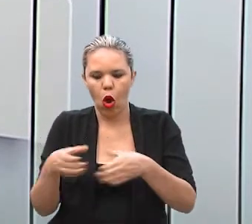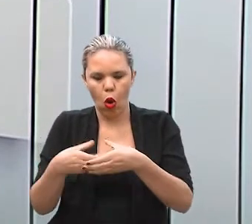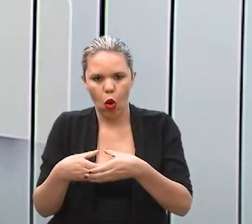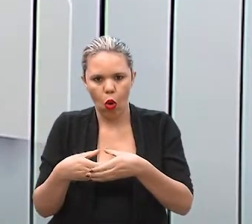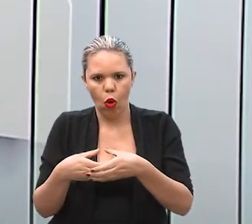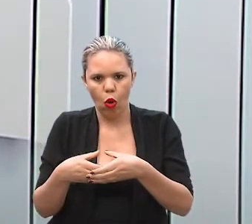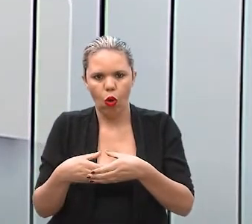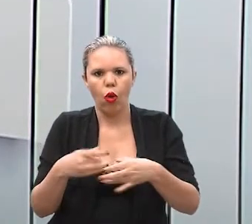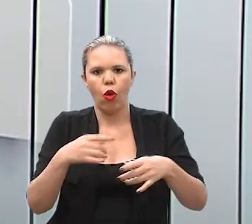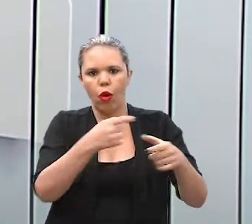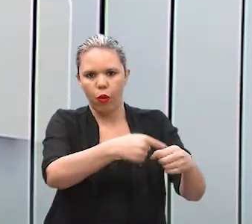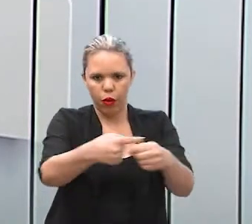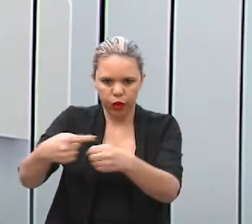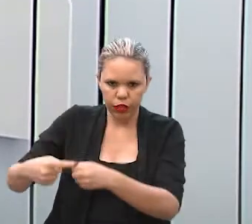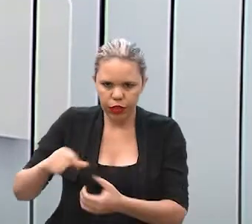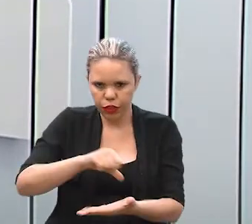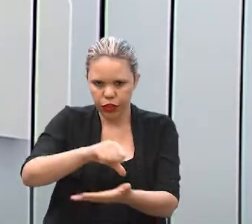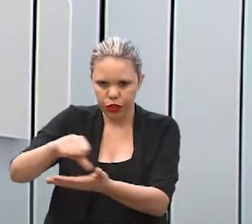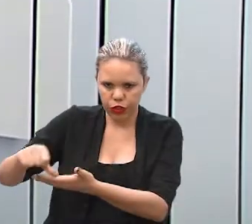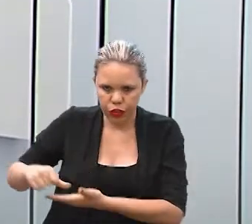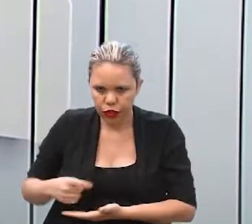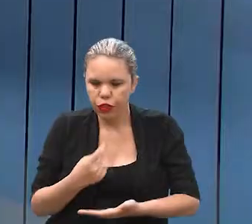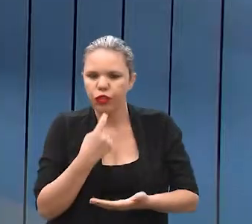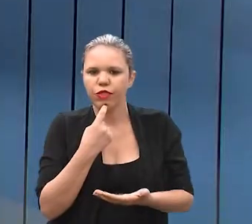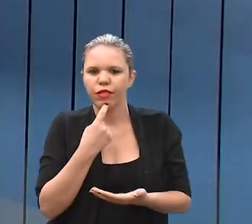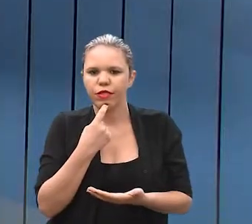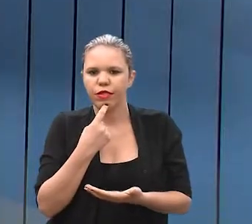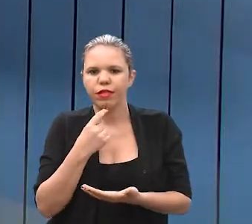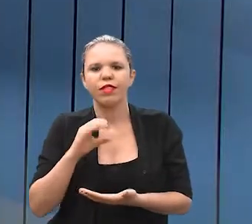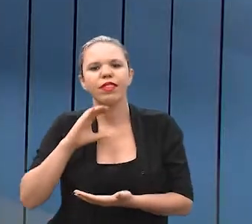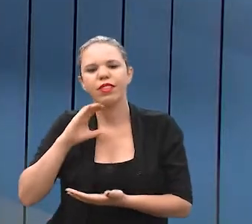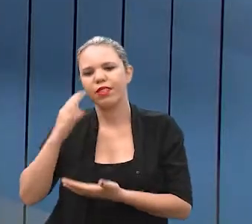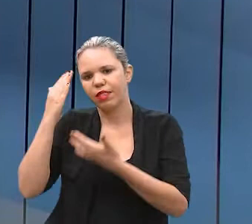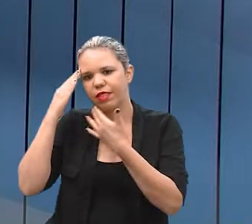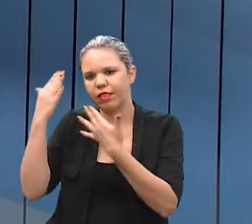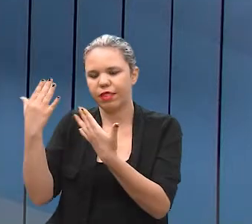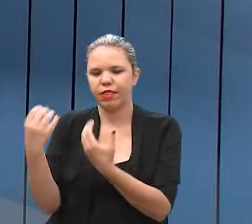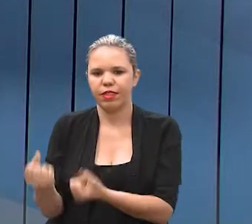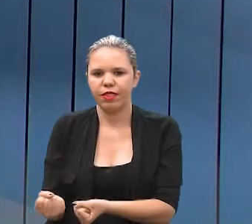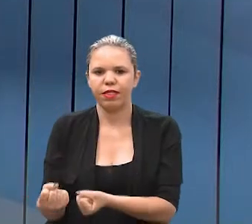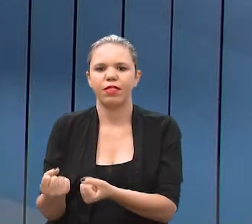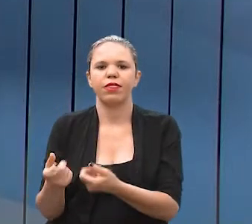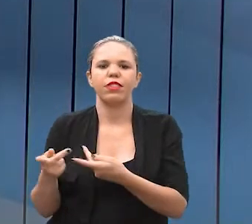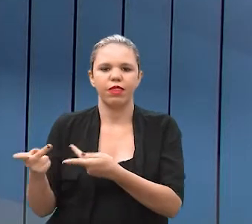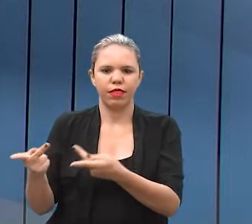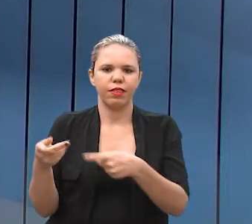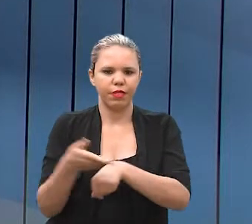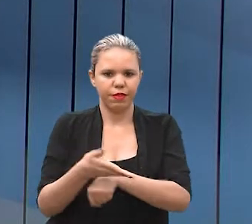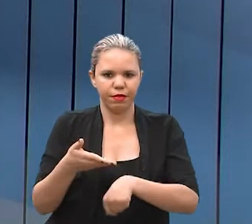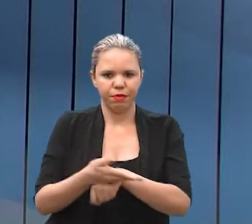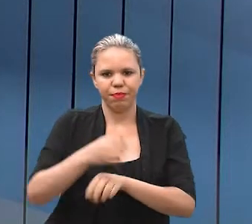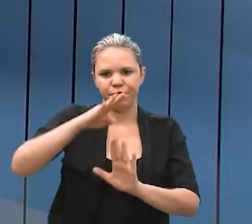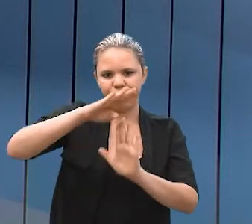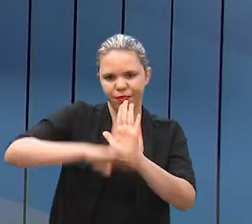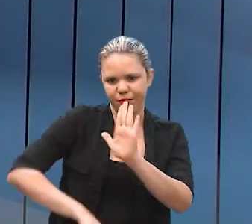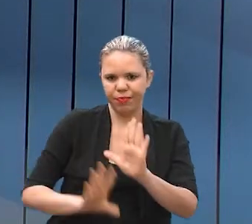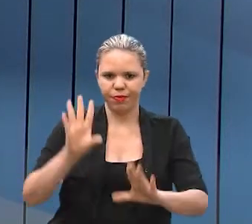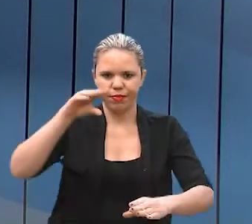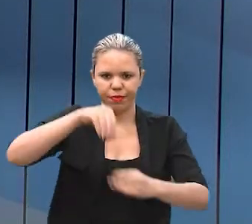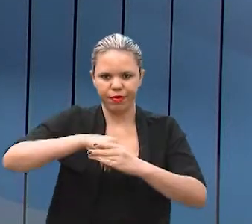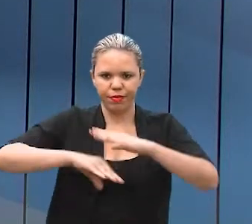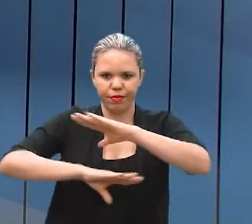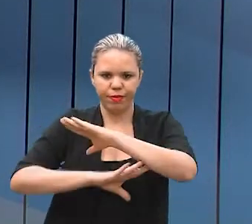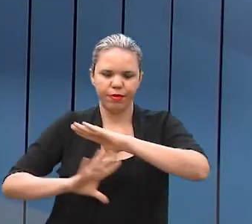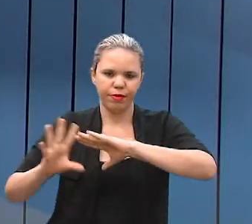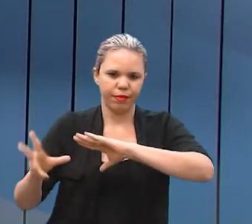Região Metropolitana de Campinas. Carlão do PT, muito obrigado por ter aceito o convite para participar do Em Pauta aqui dentro do